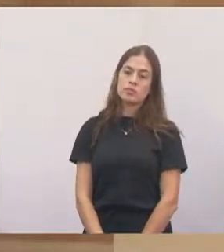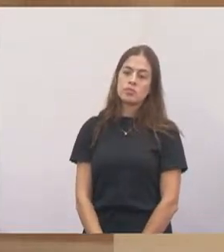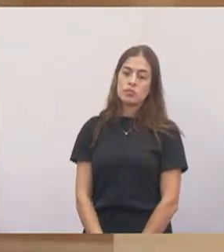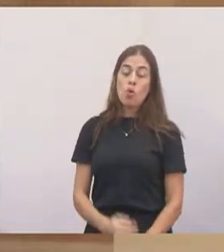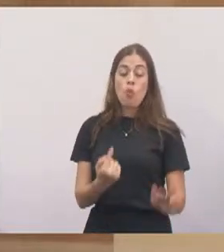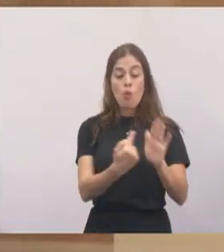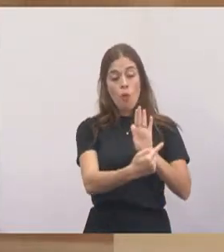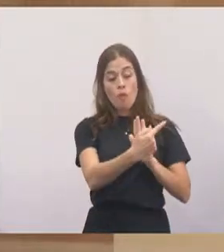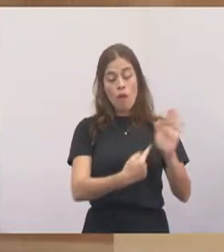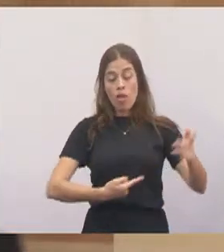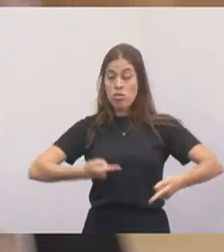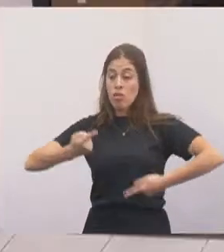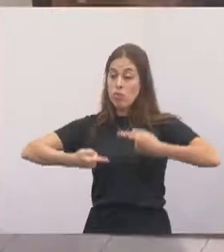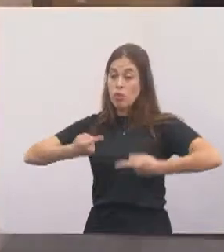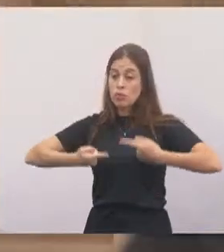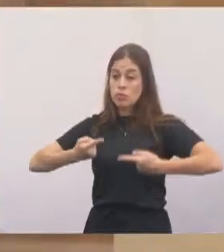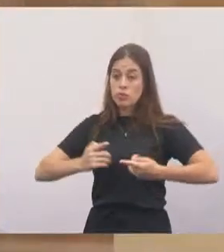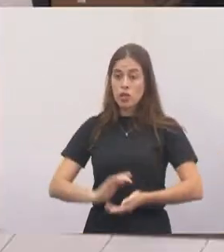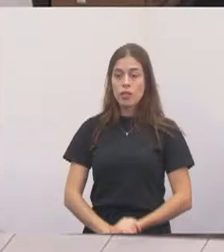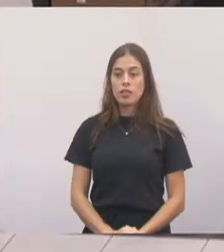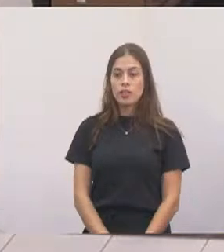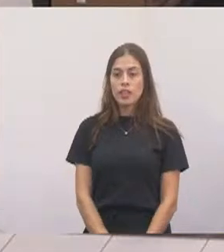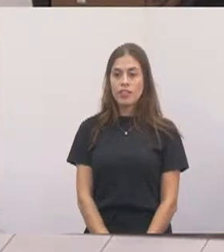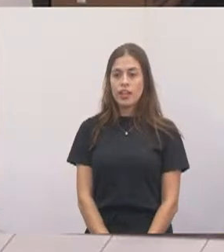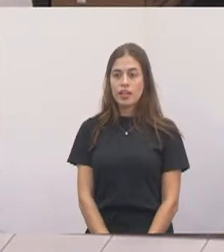O veto continua em discussão.